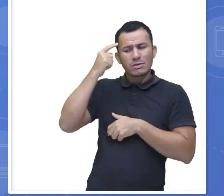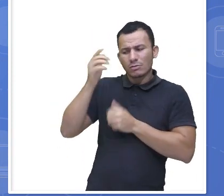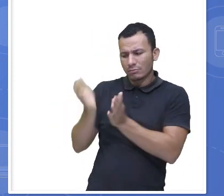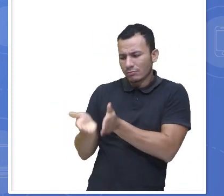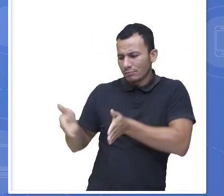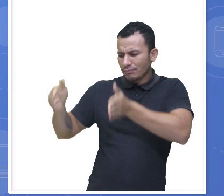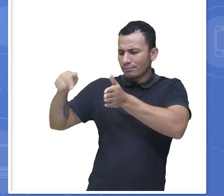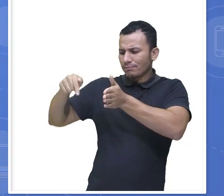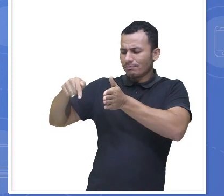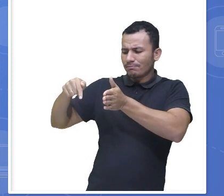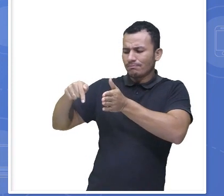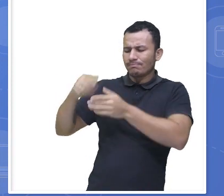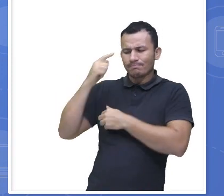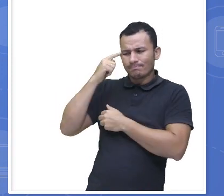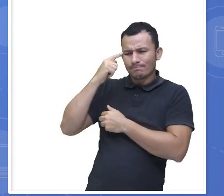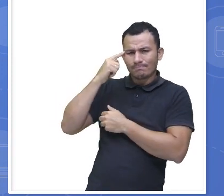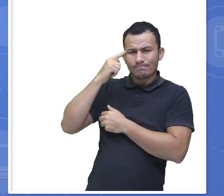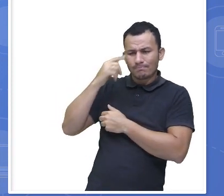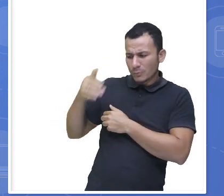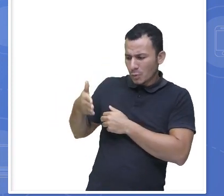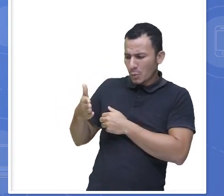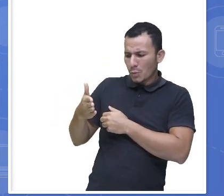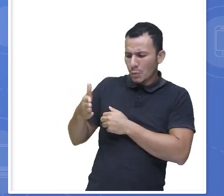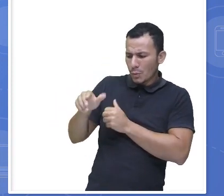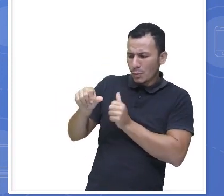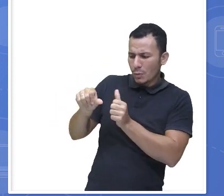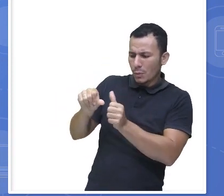o seu número de